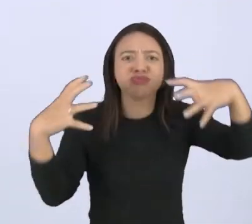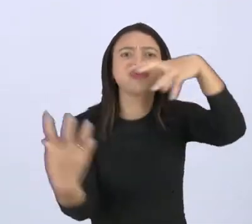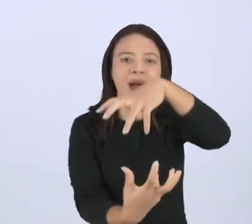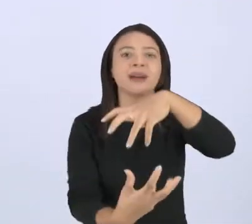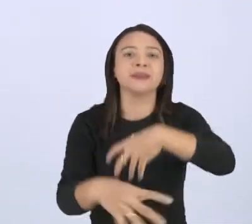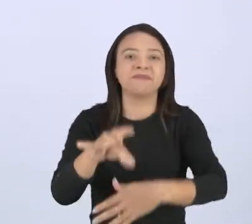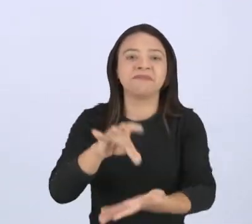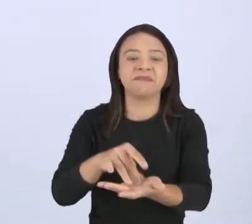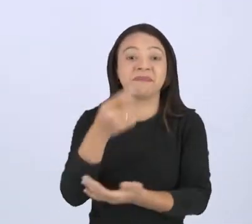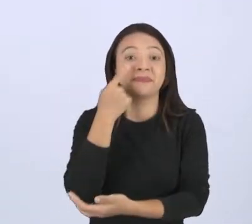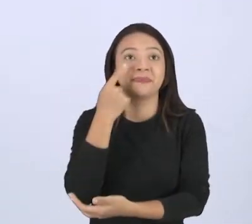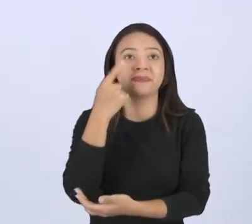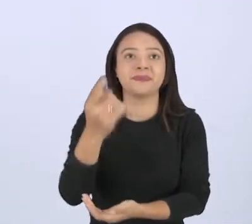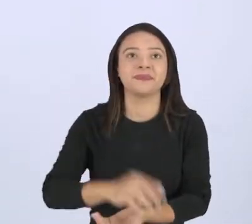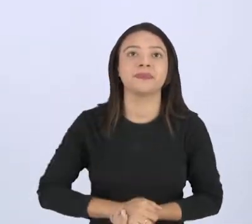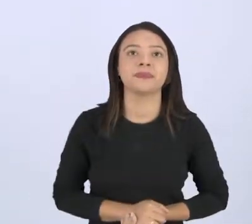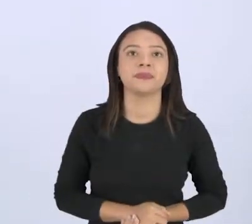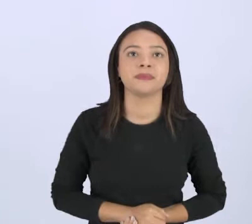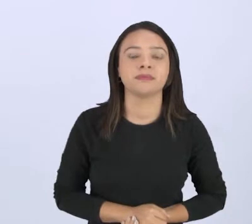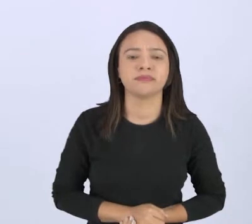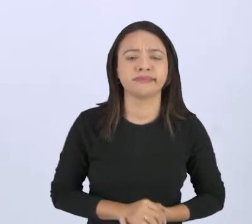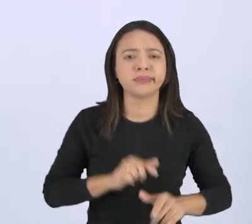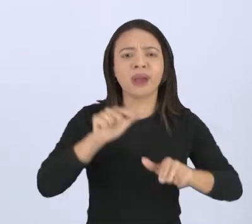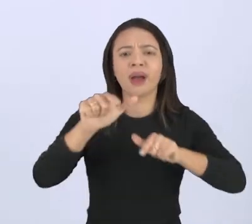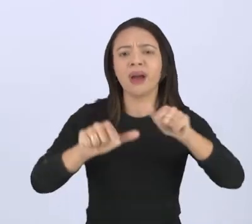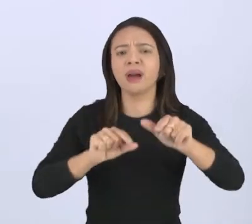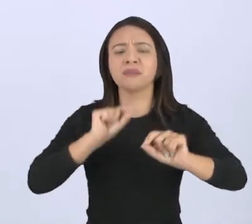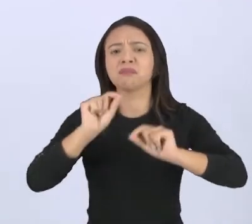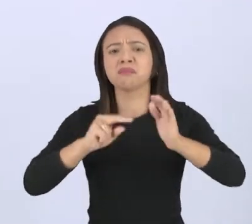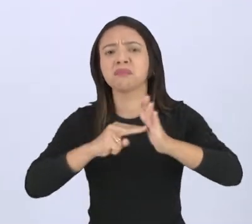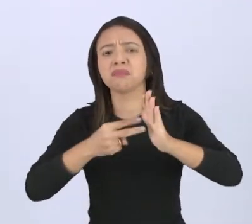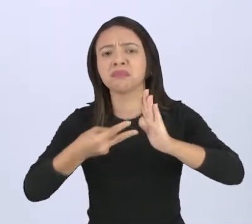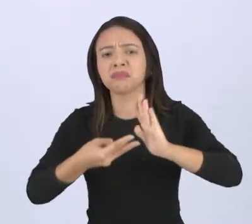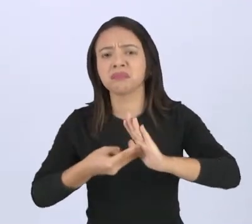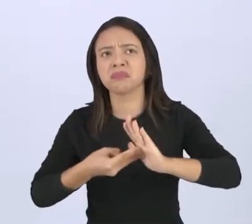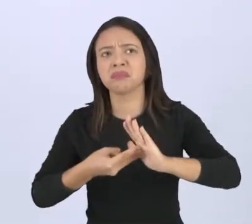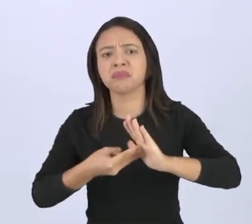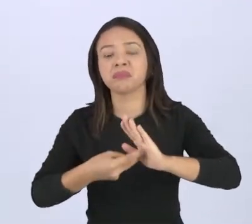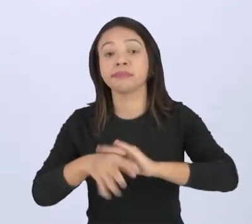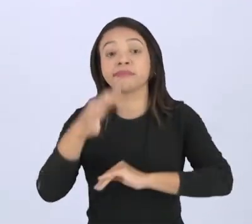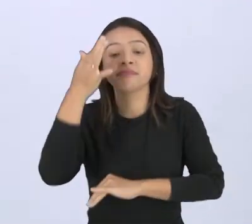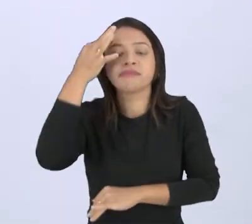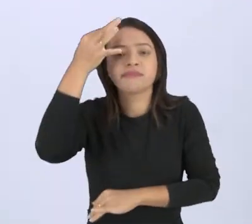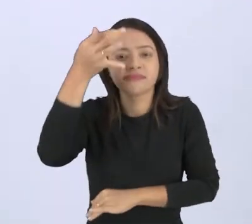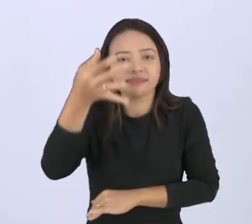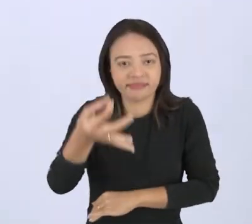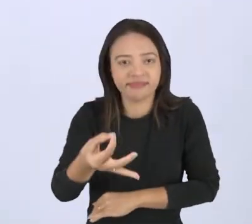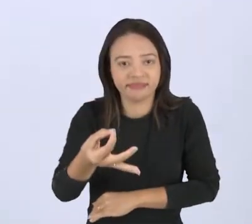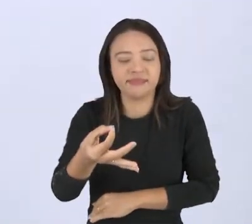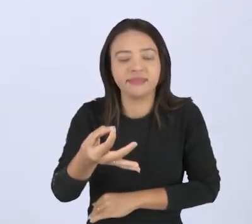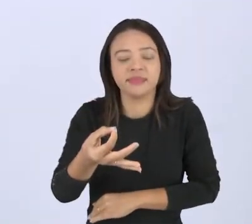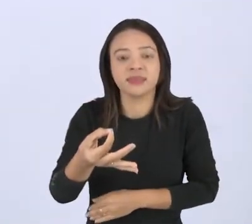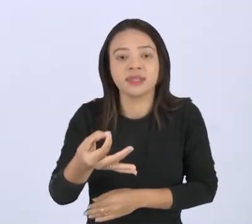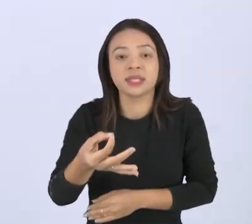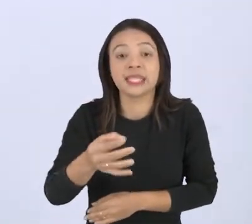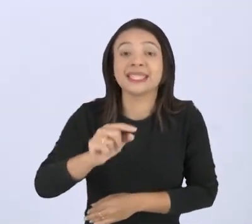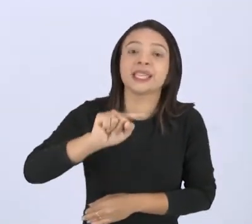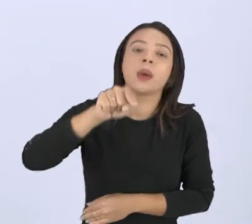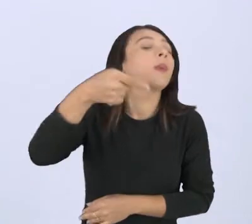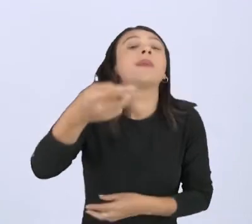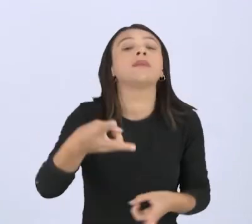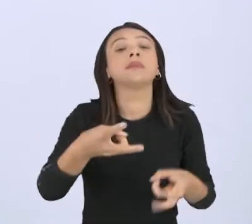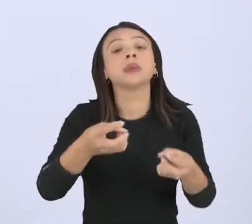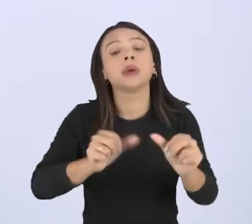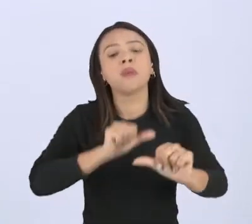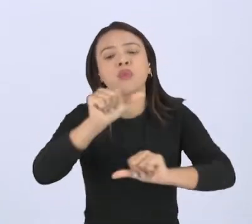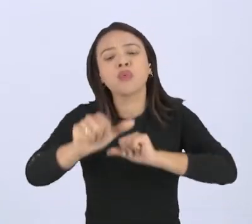Então, vamos lá comigo? Afinal, o que é trabalho? Vamos primeiramente entender isso e depois entender que mudanças o